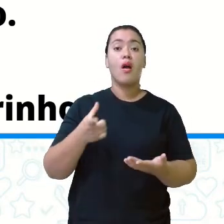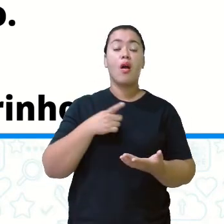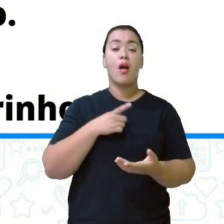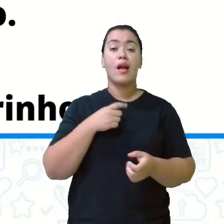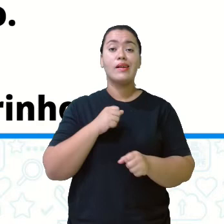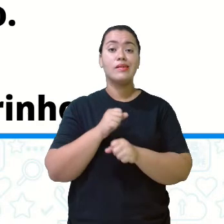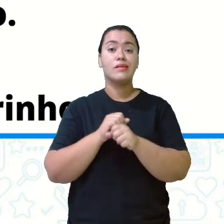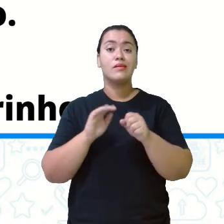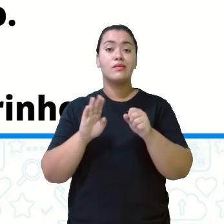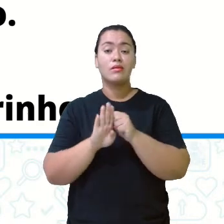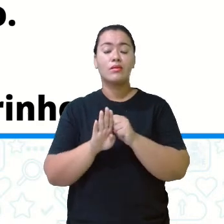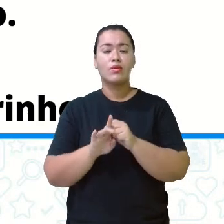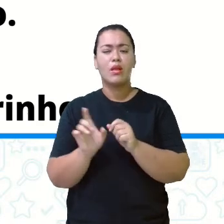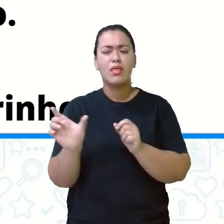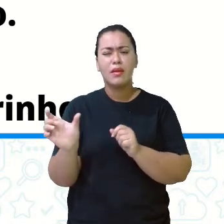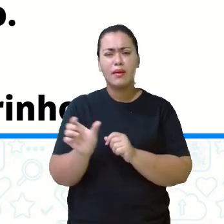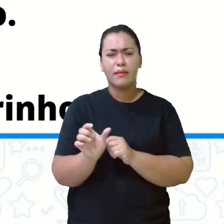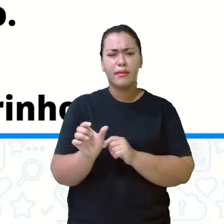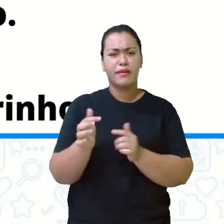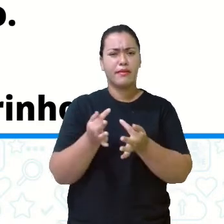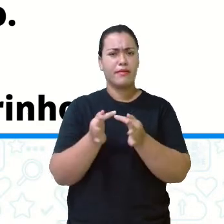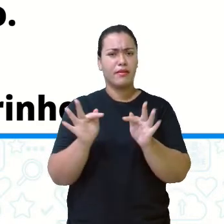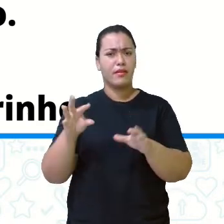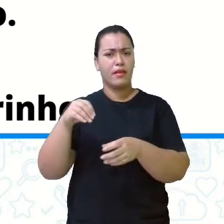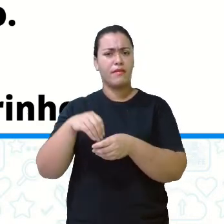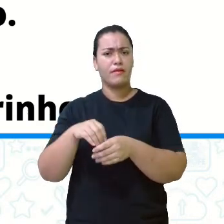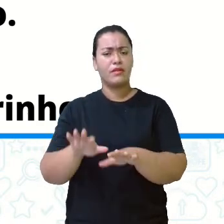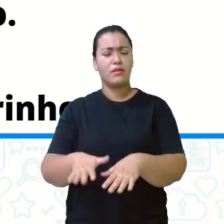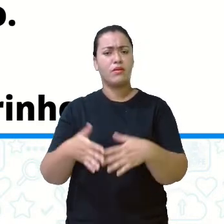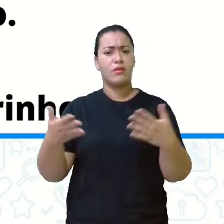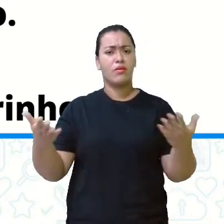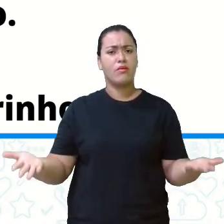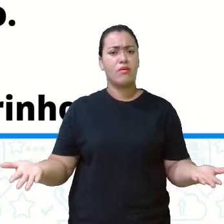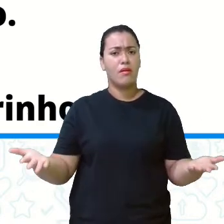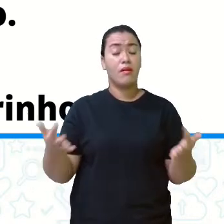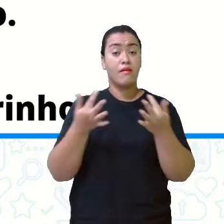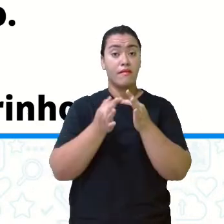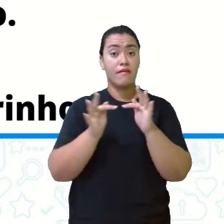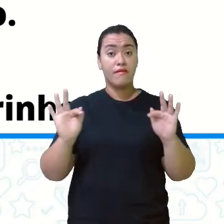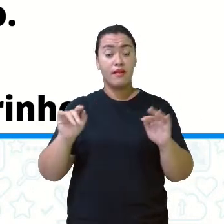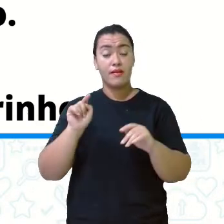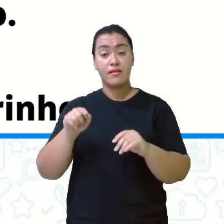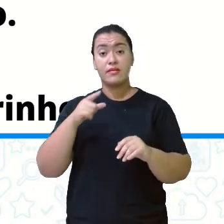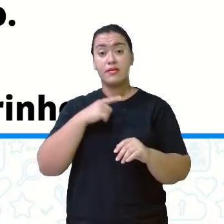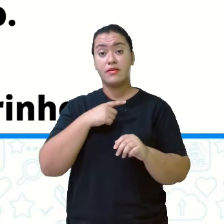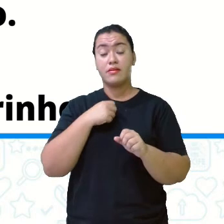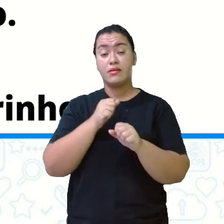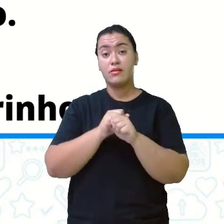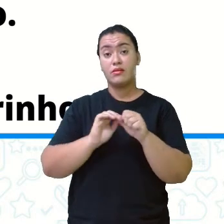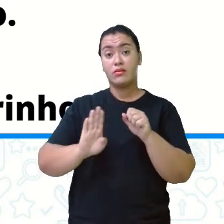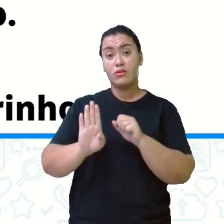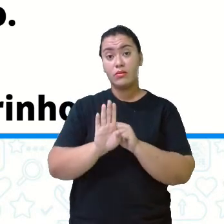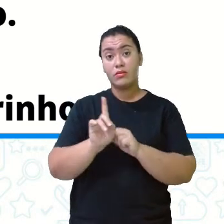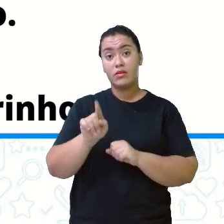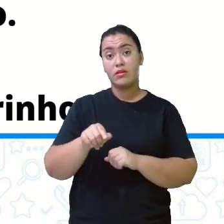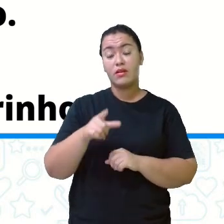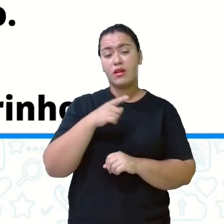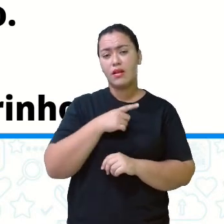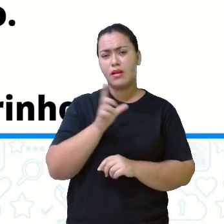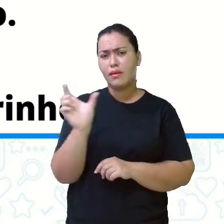substantivo no diminutivo na frase. Qual frase dessa apresenta um substantivo